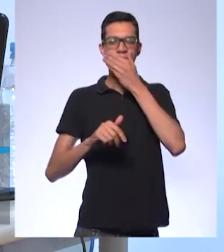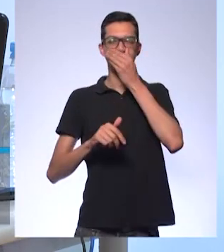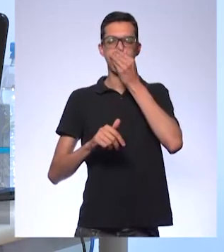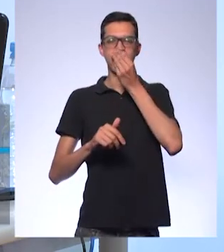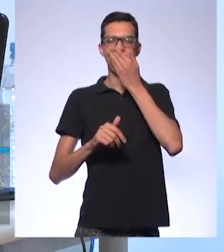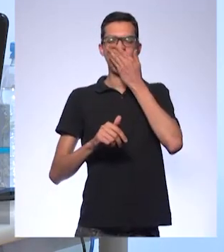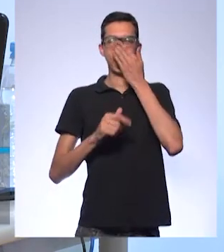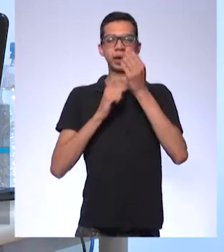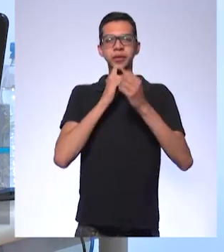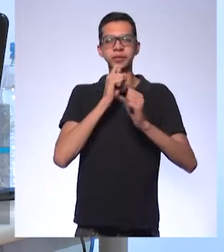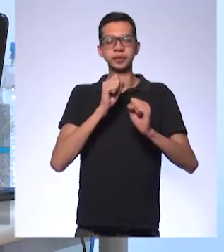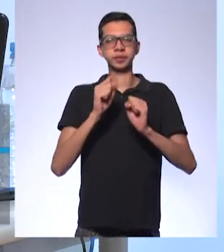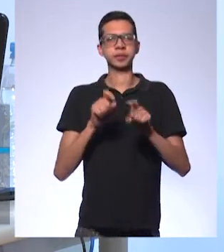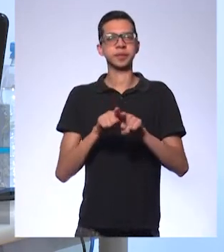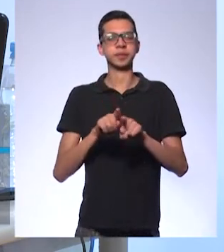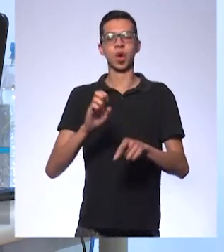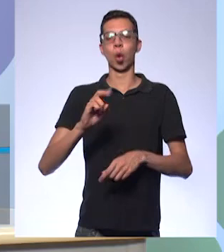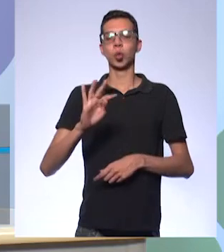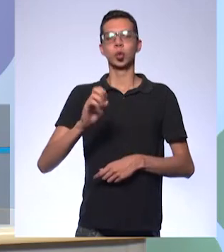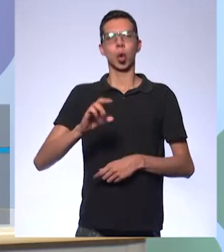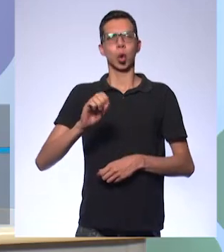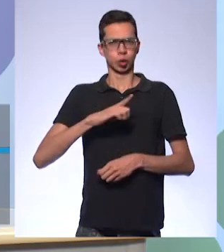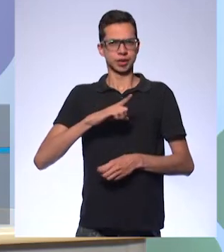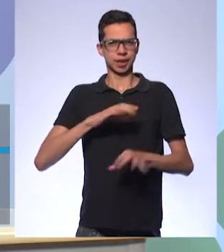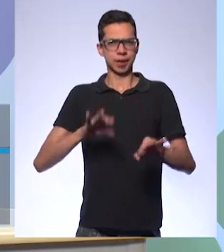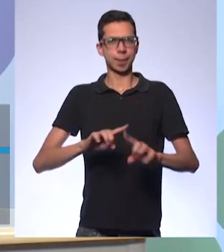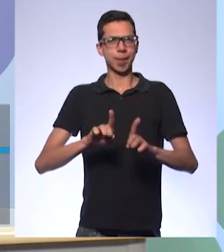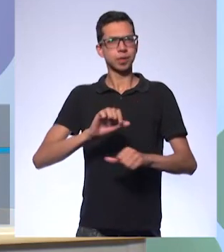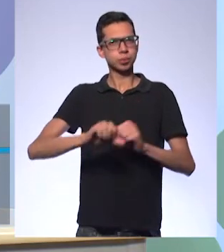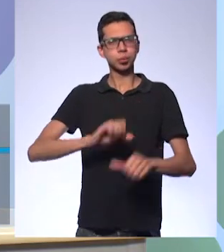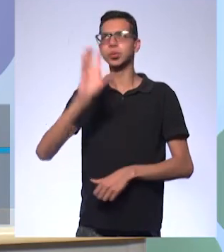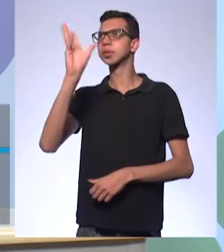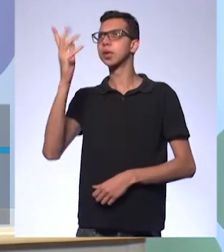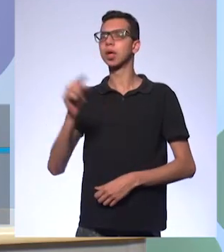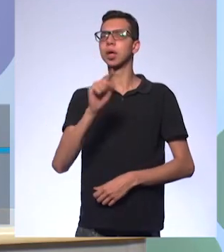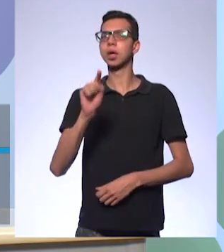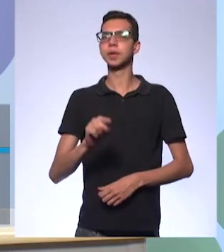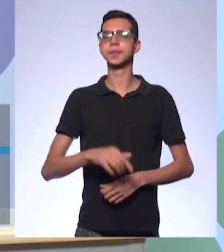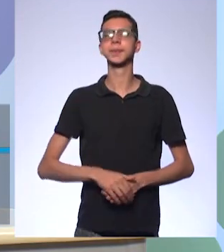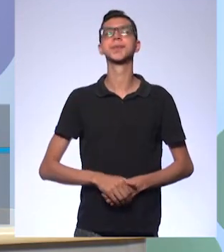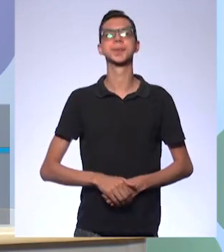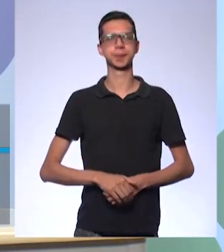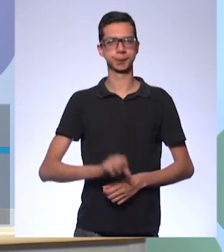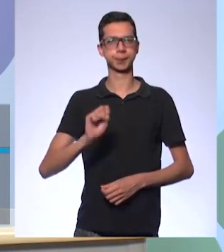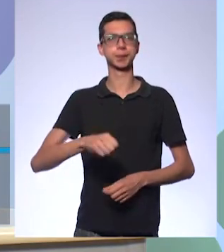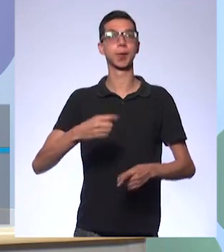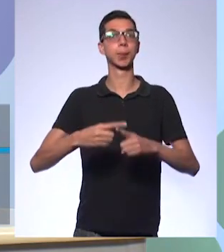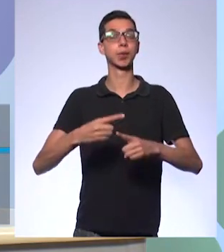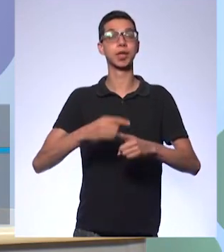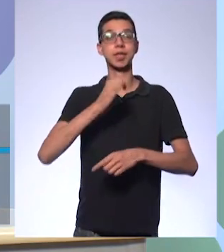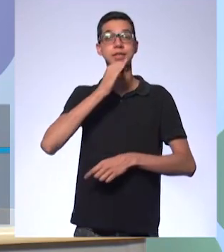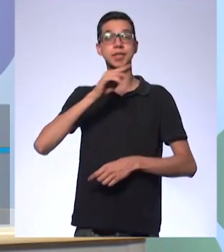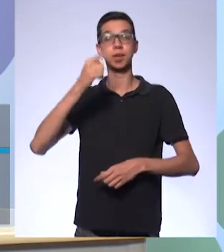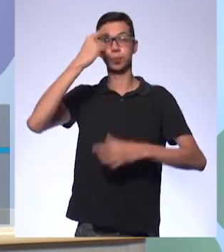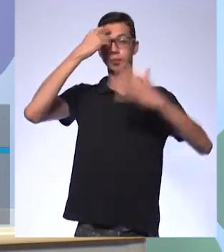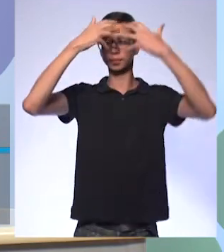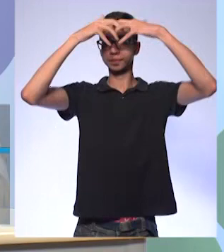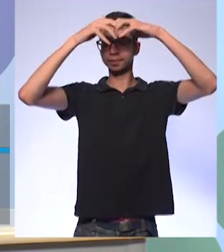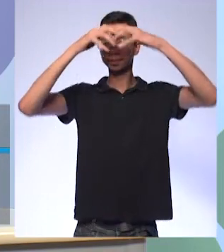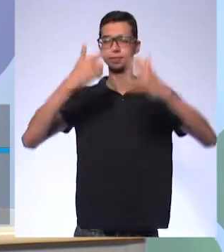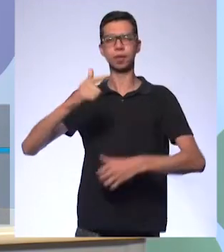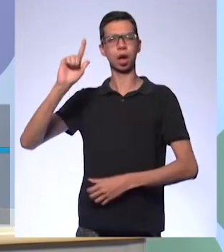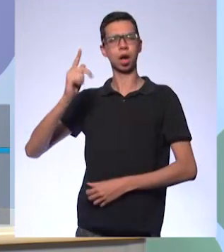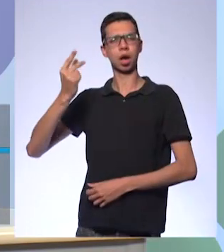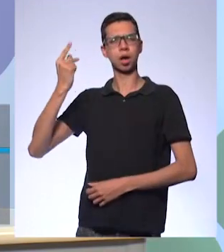ver com isso, essas mudanças climáticas? Exatamente. Tem super a ver. Por quê? Porque, se a gente reparar, antigamente a gente tinha